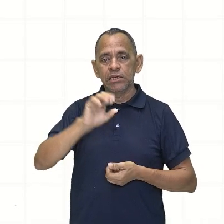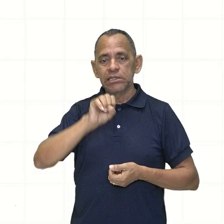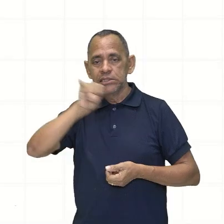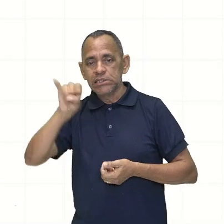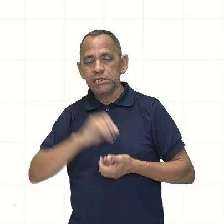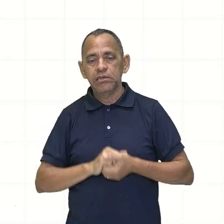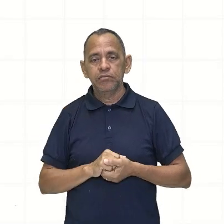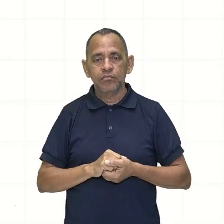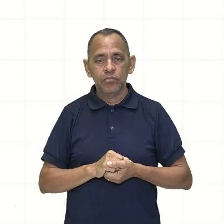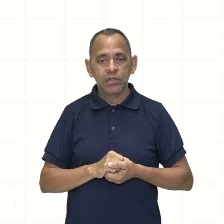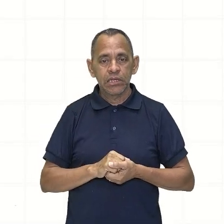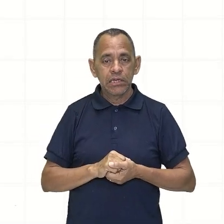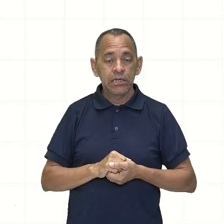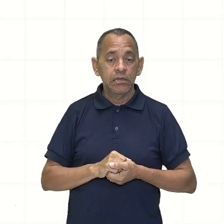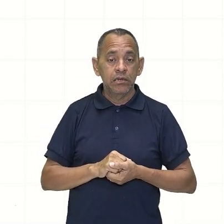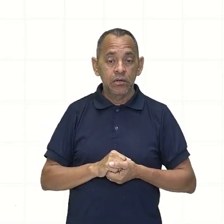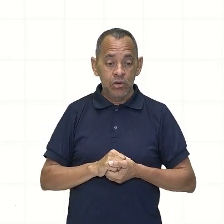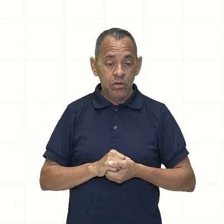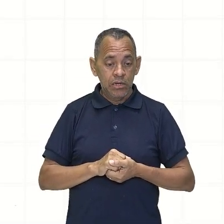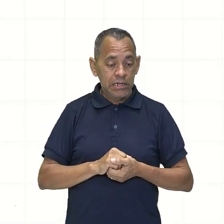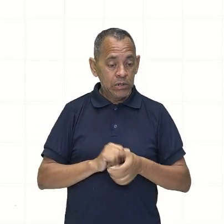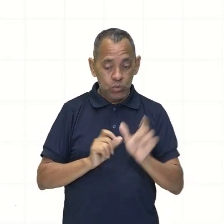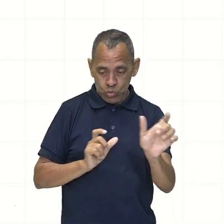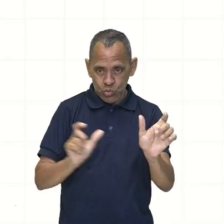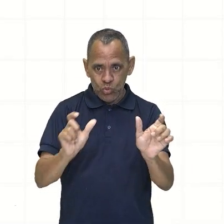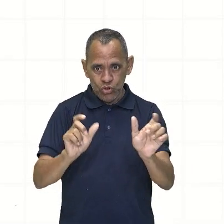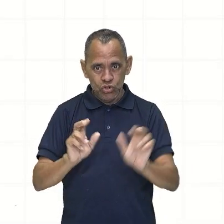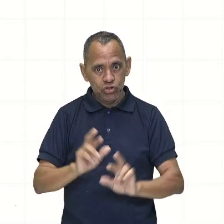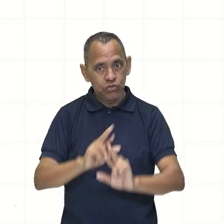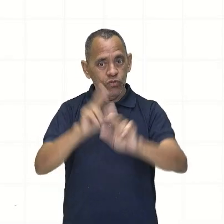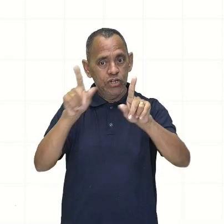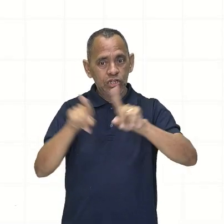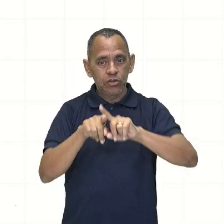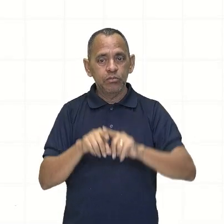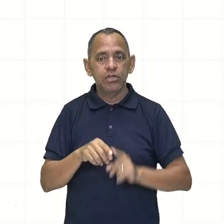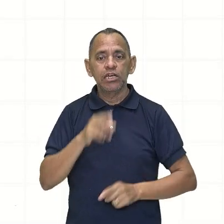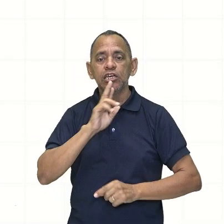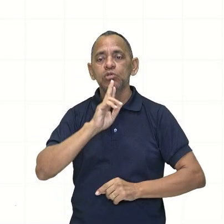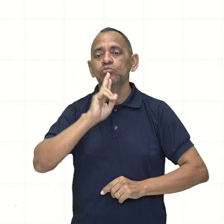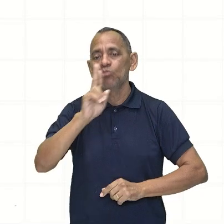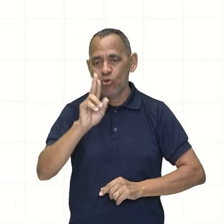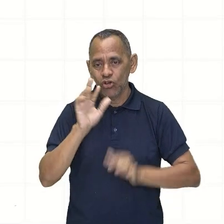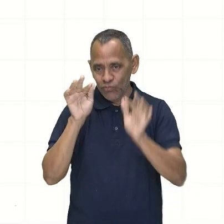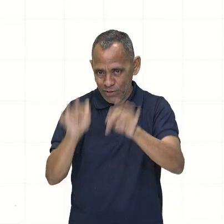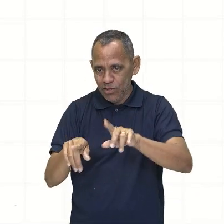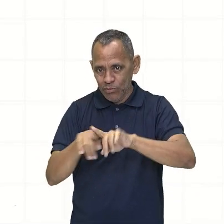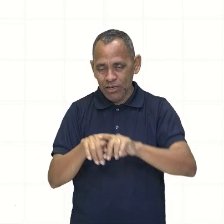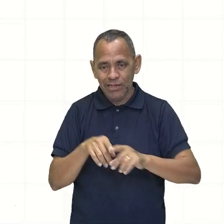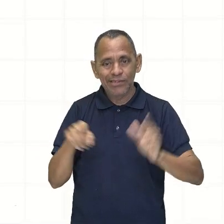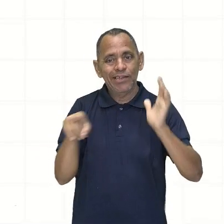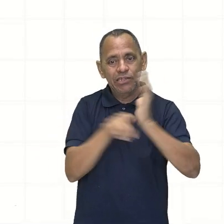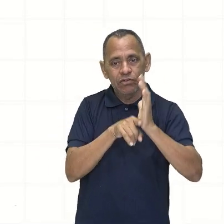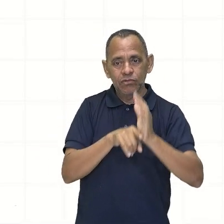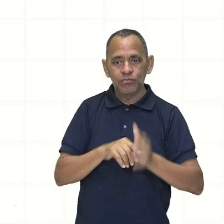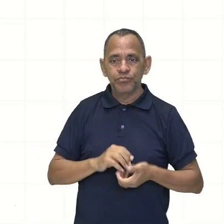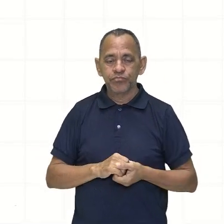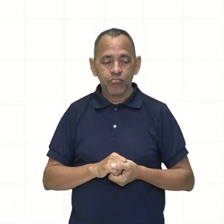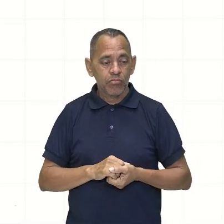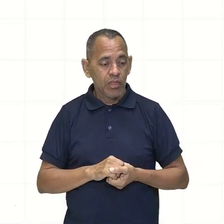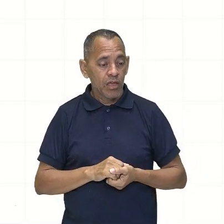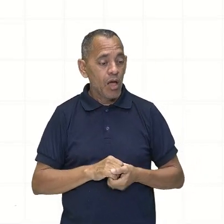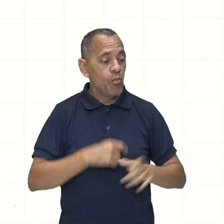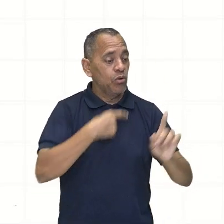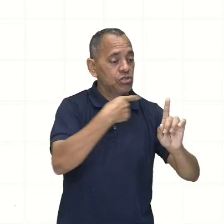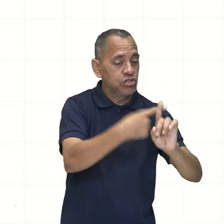meu resultado é negativo. Então, se um dos meus números é positivo, o